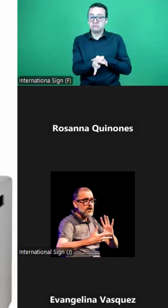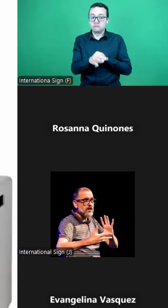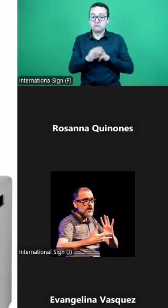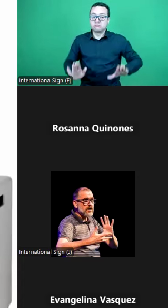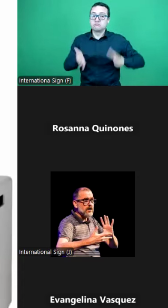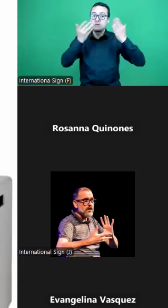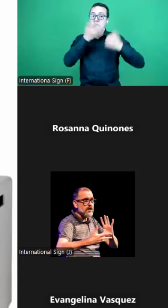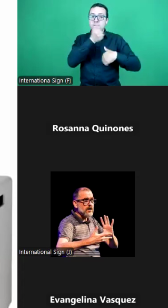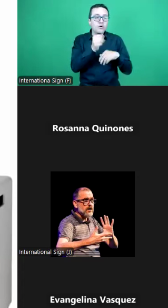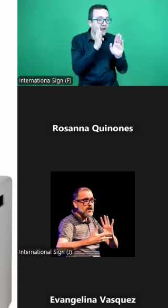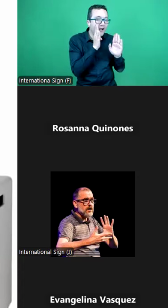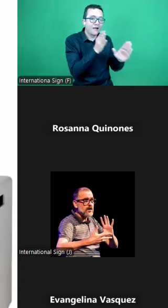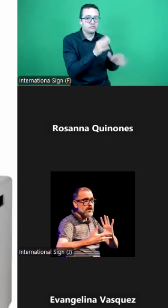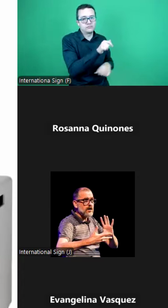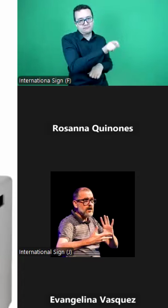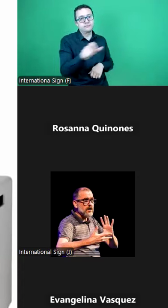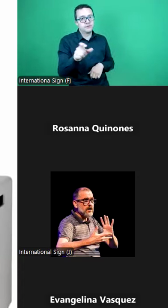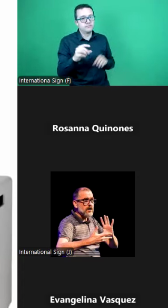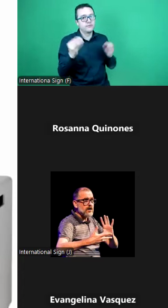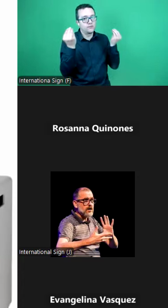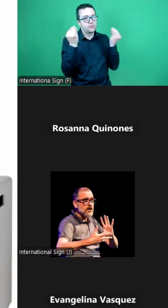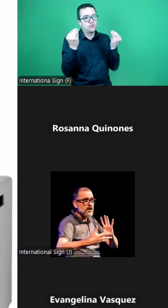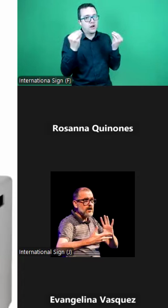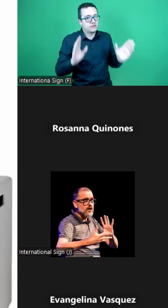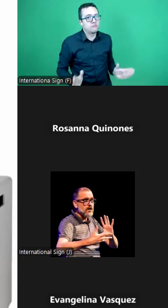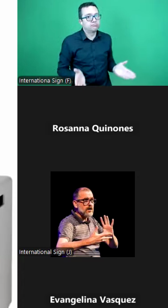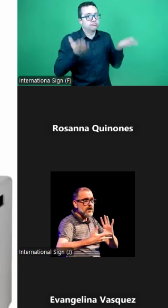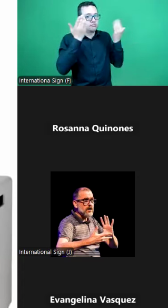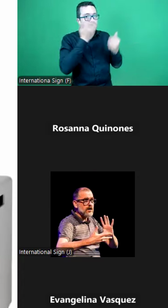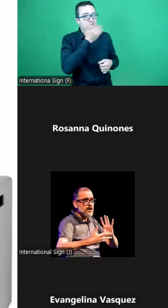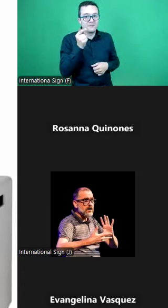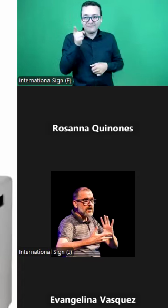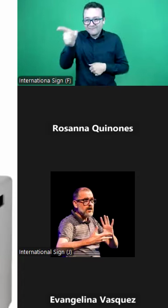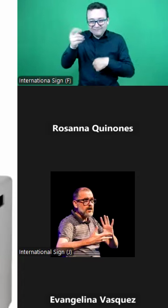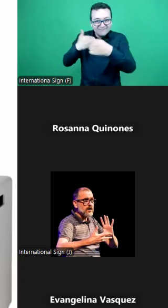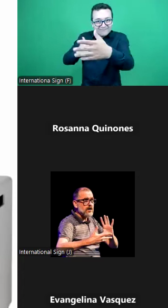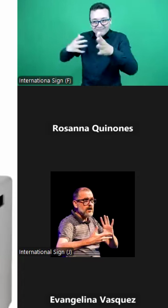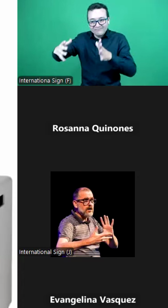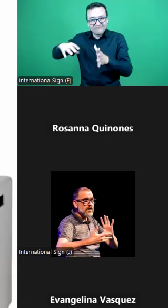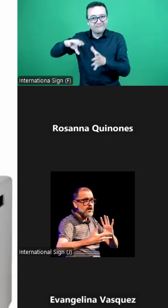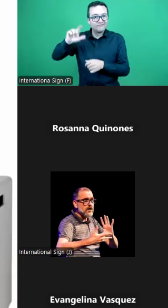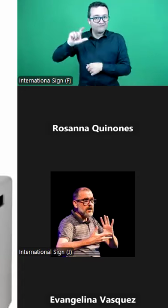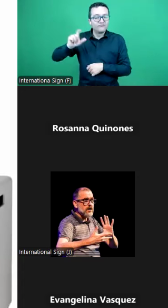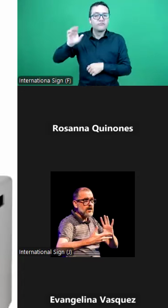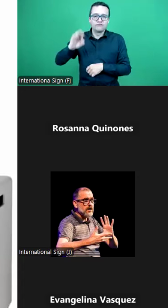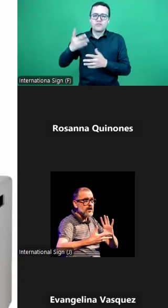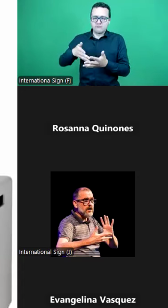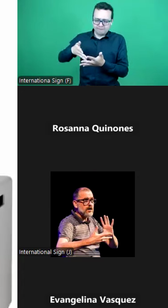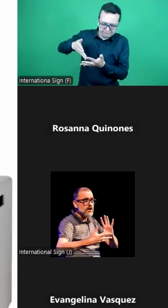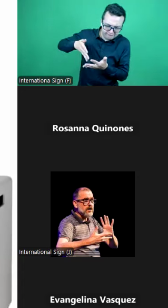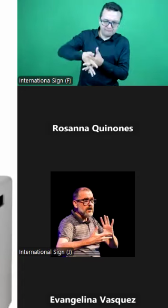ponto é que existe uma melhoria da qualidade do atendimento ao paciente, porque com essas